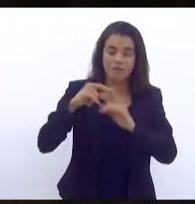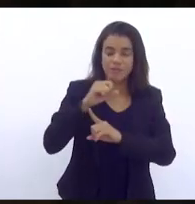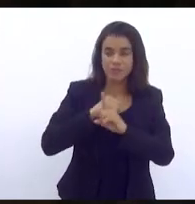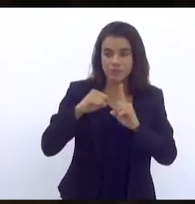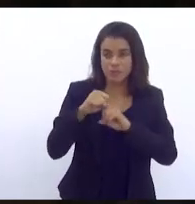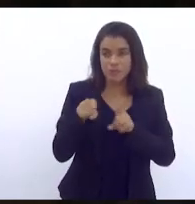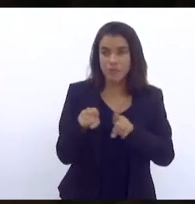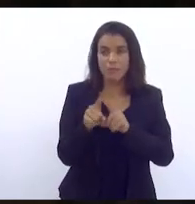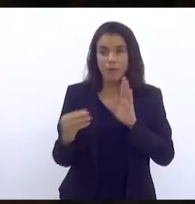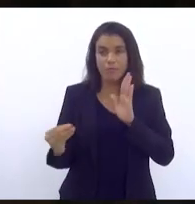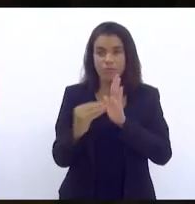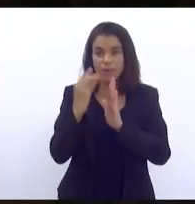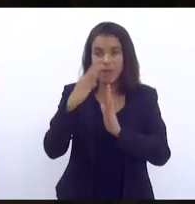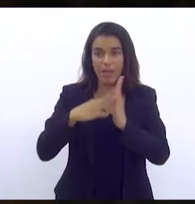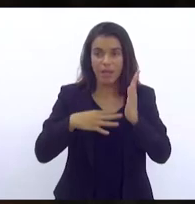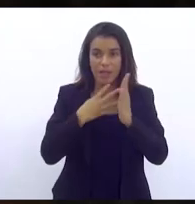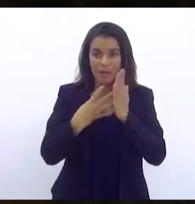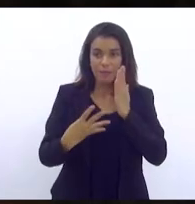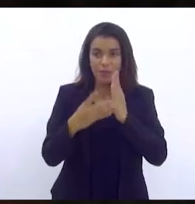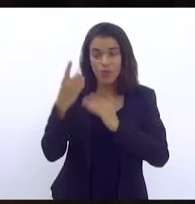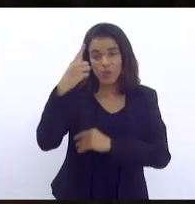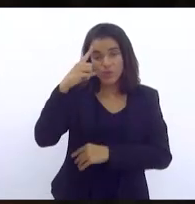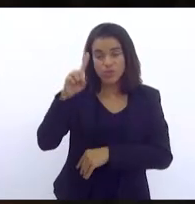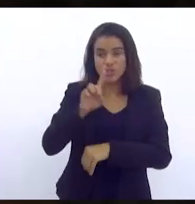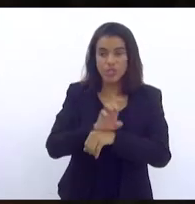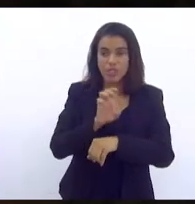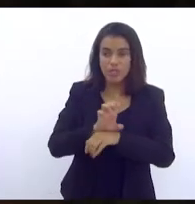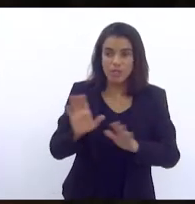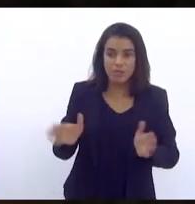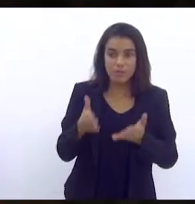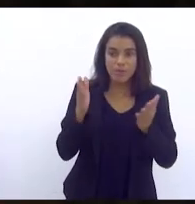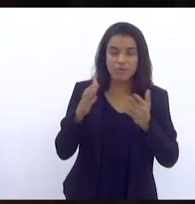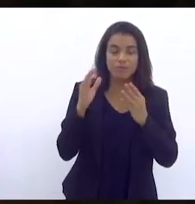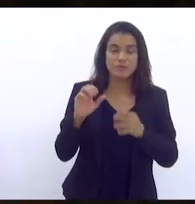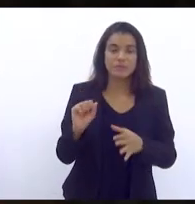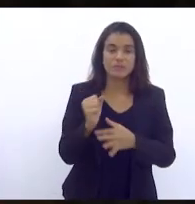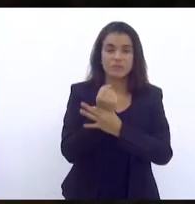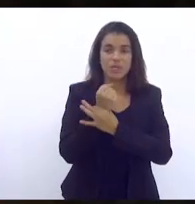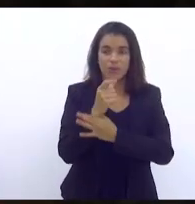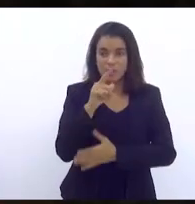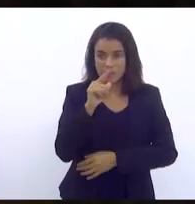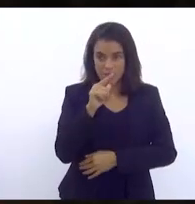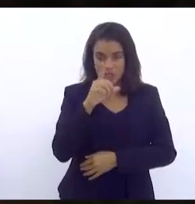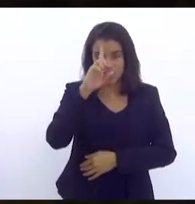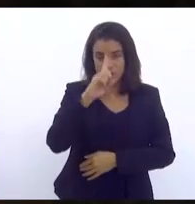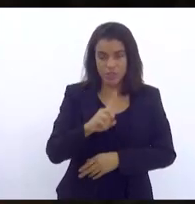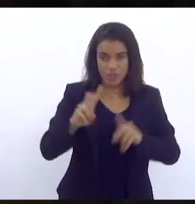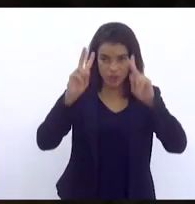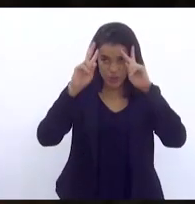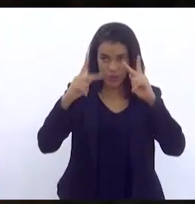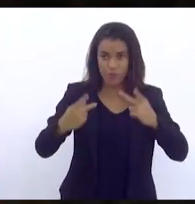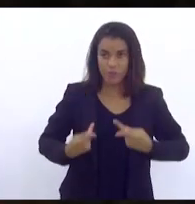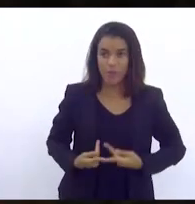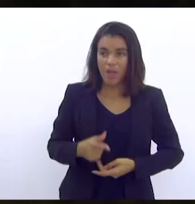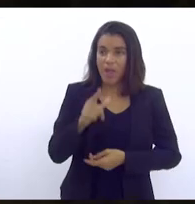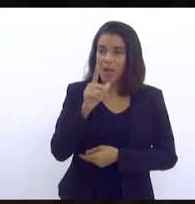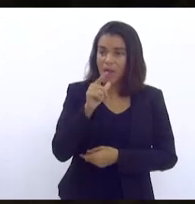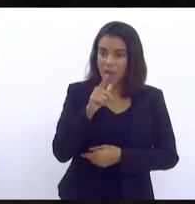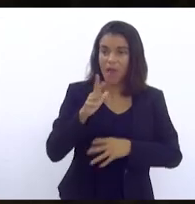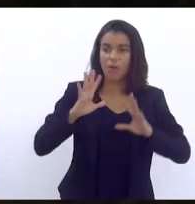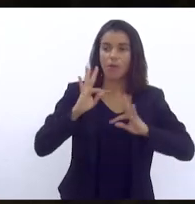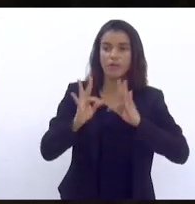calendário do Estado do Rio de Janeiro o de Estadual pela promoção de segurança hídrica e dos Direitos Humanos à água e ao